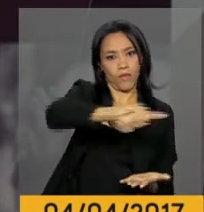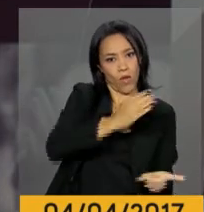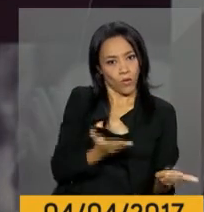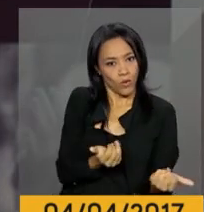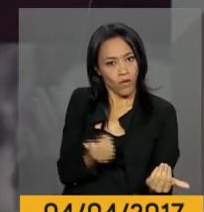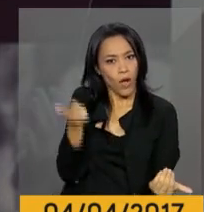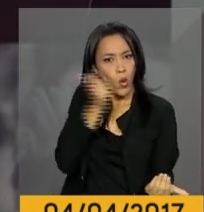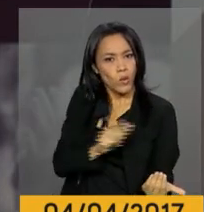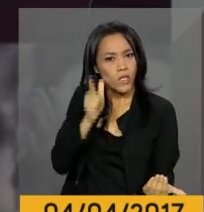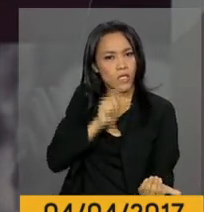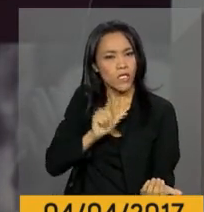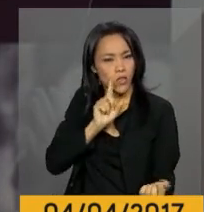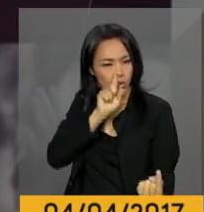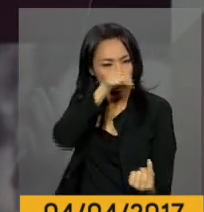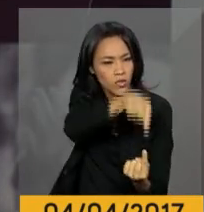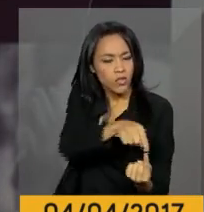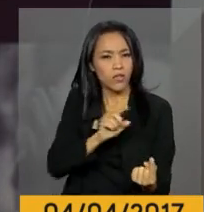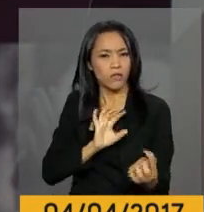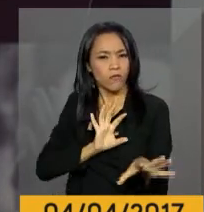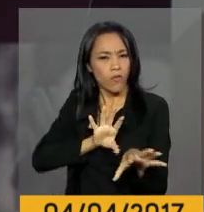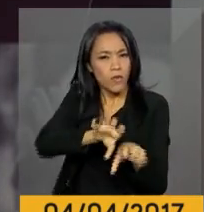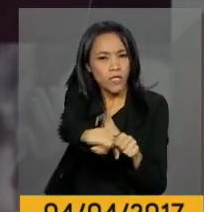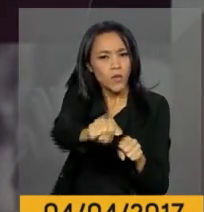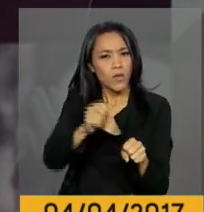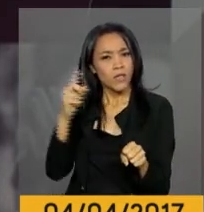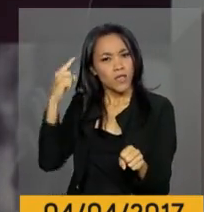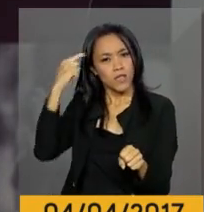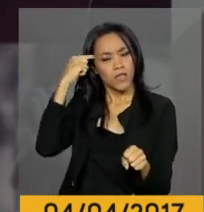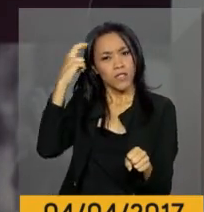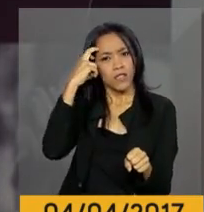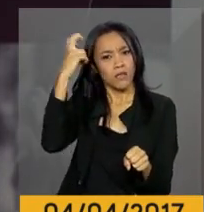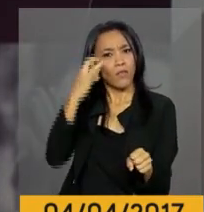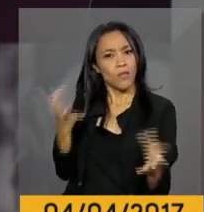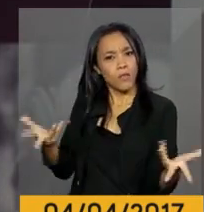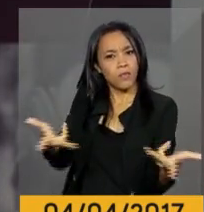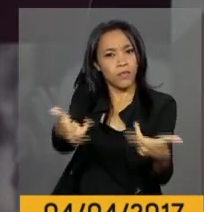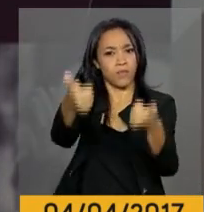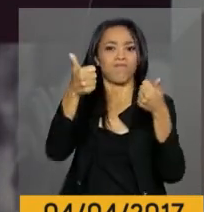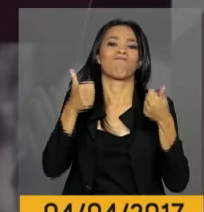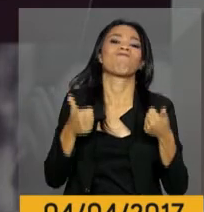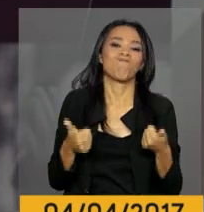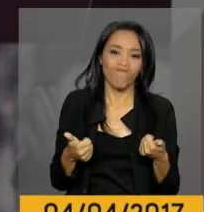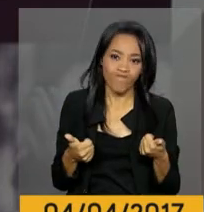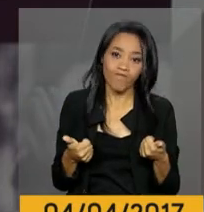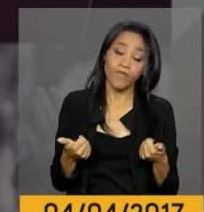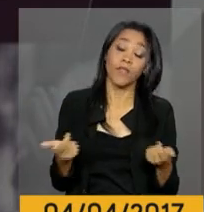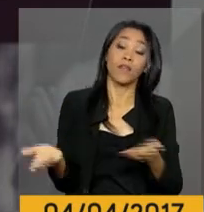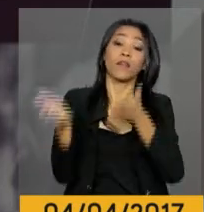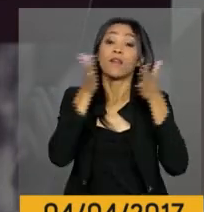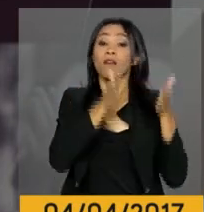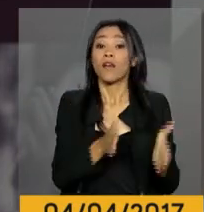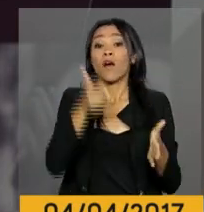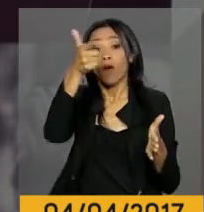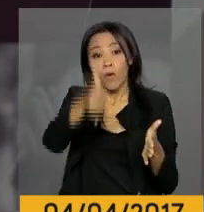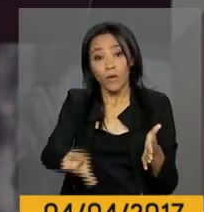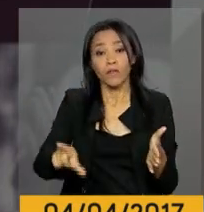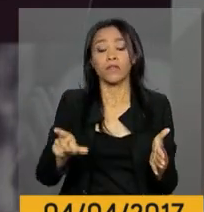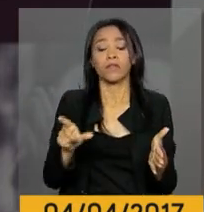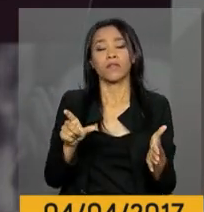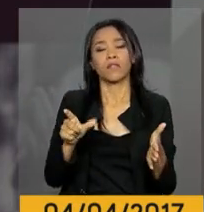suas vocações, aprimorar seus talentos. Prossigo, se me permitem, com mais algumas